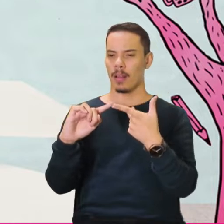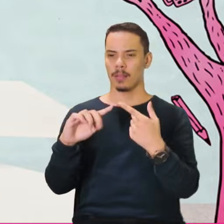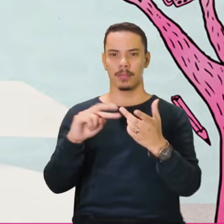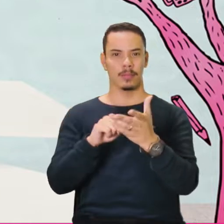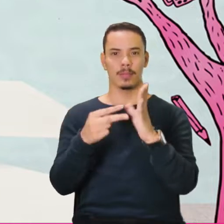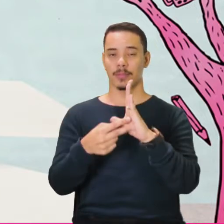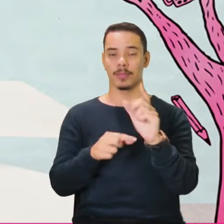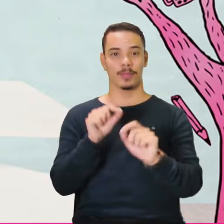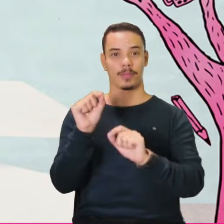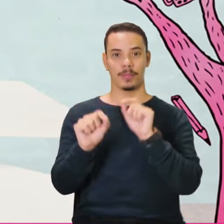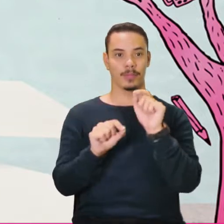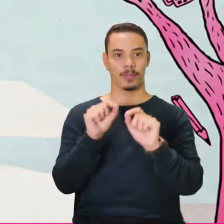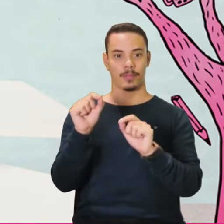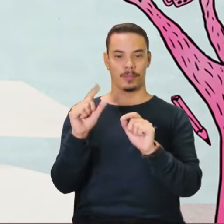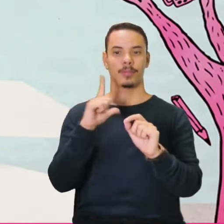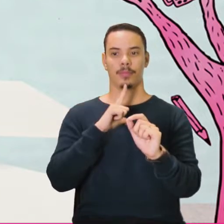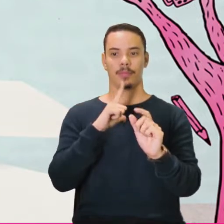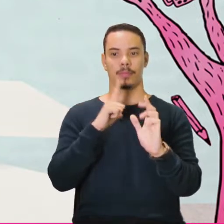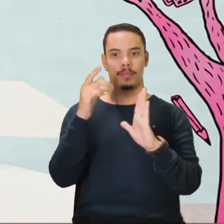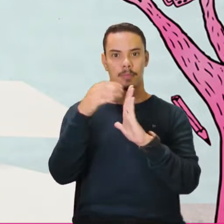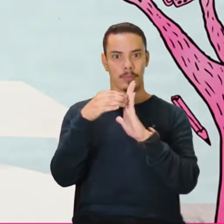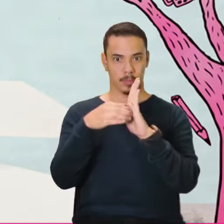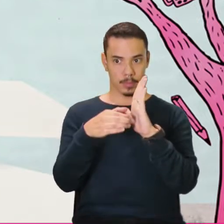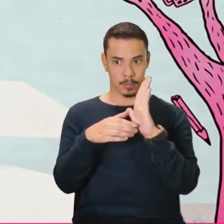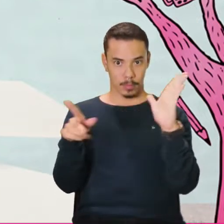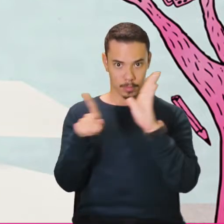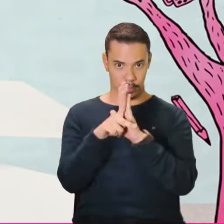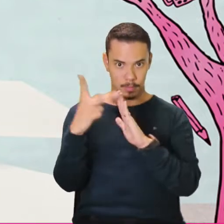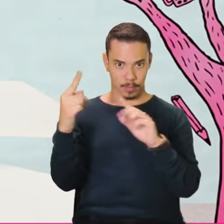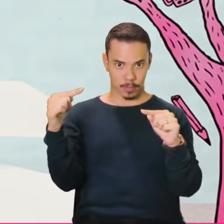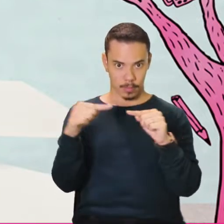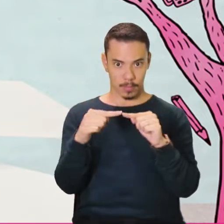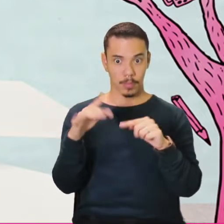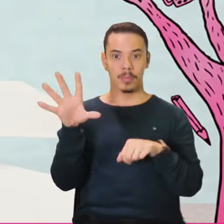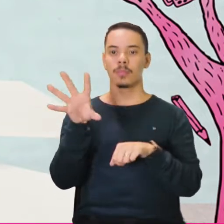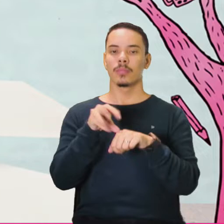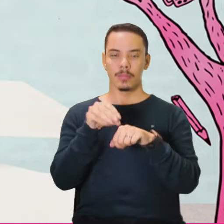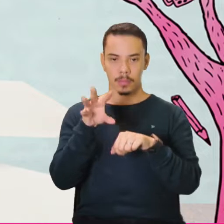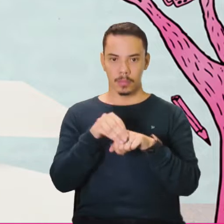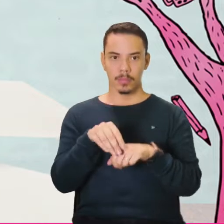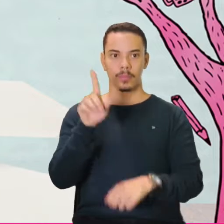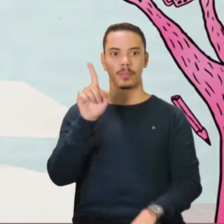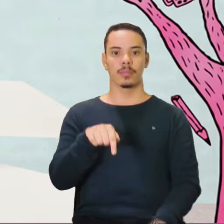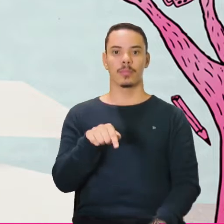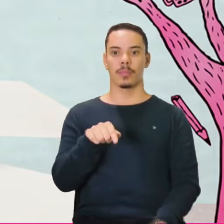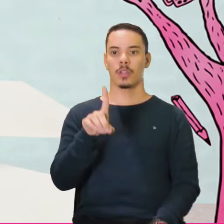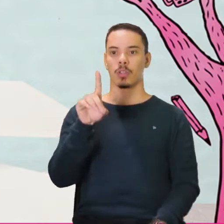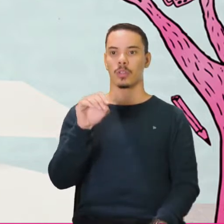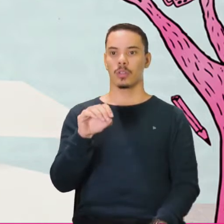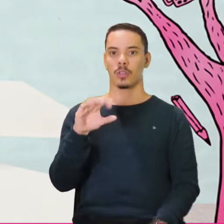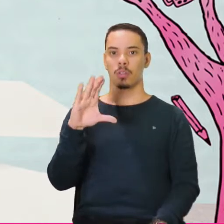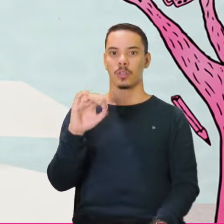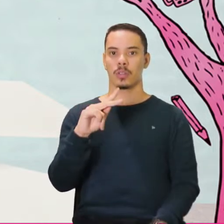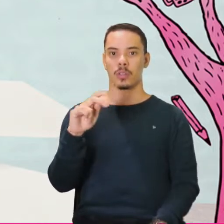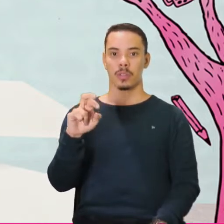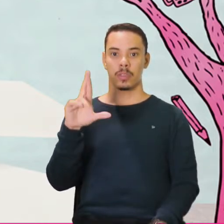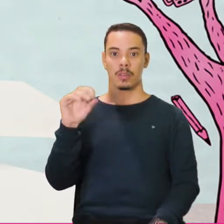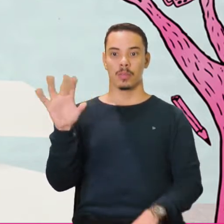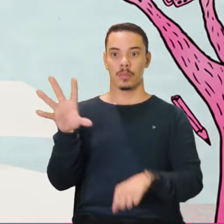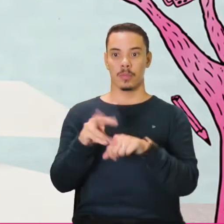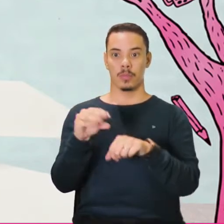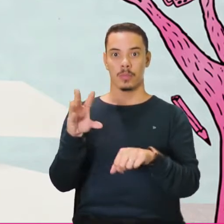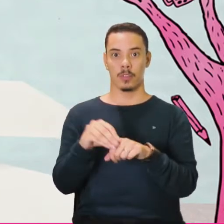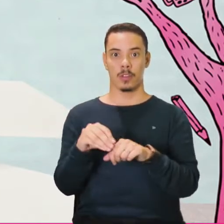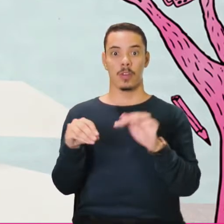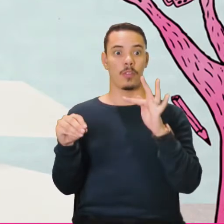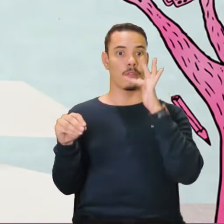temos uma classificação para essa árvore? Sim, do conhecimento é uma locução adjetiva, né? E quando eu digo